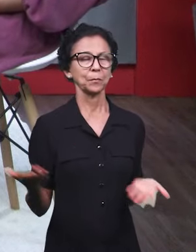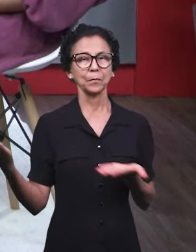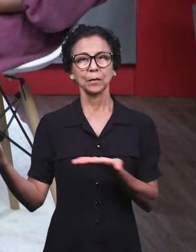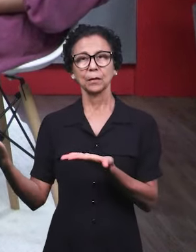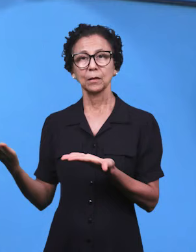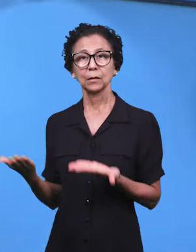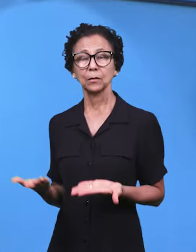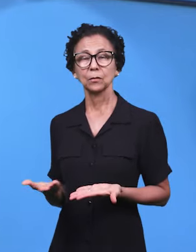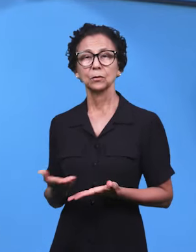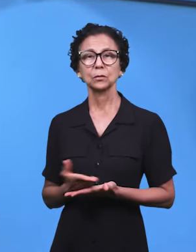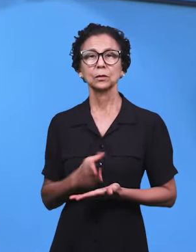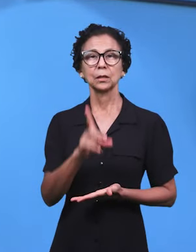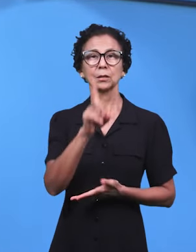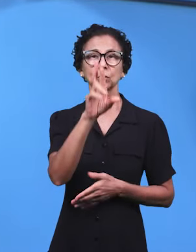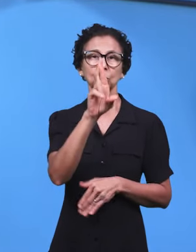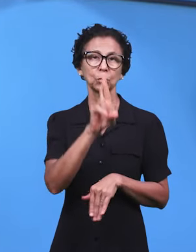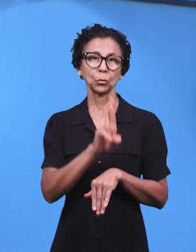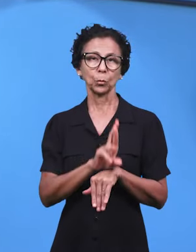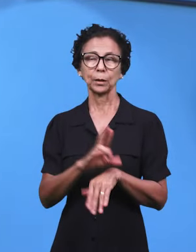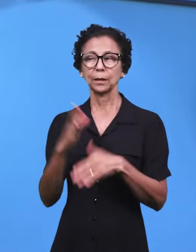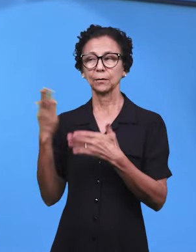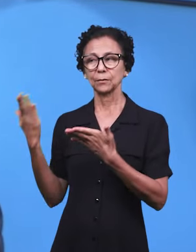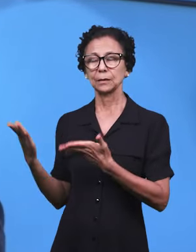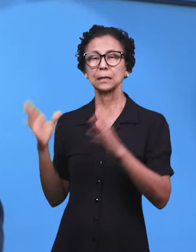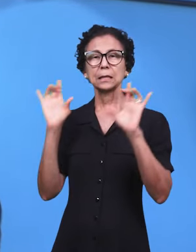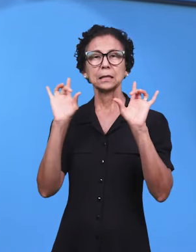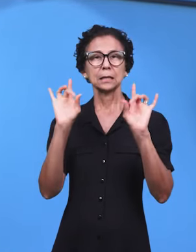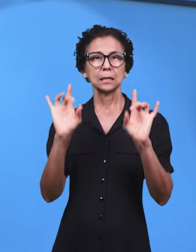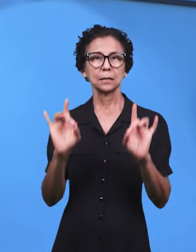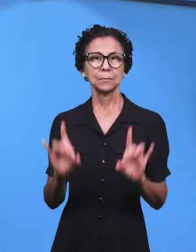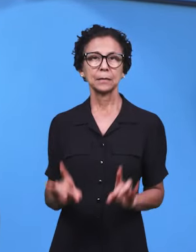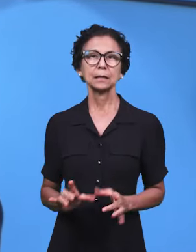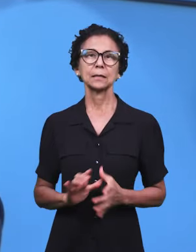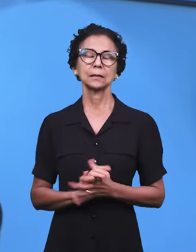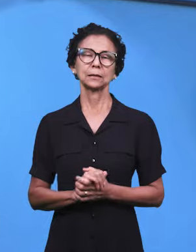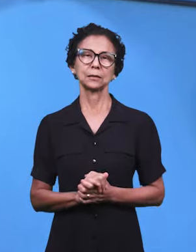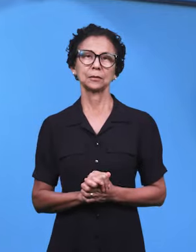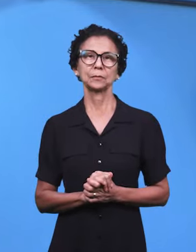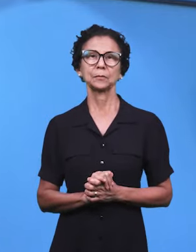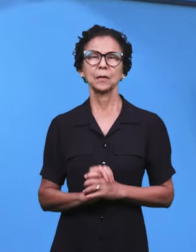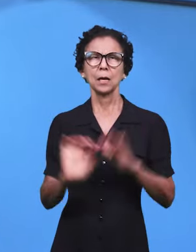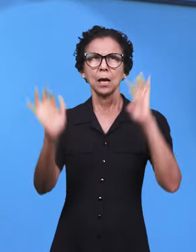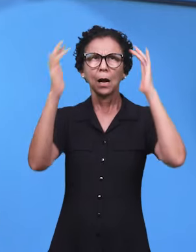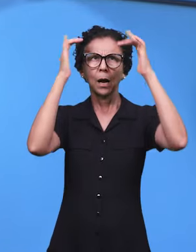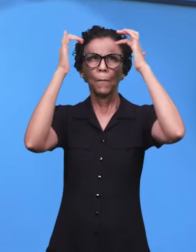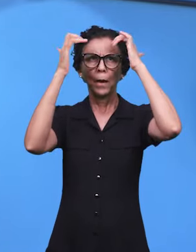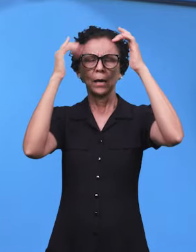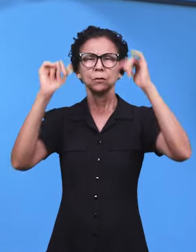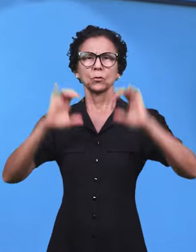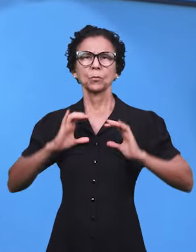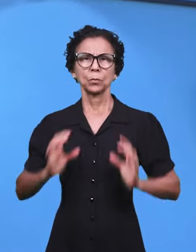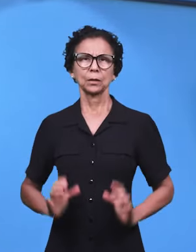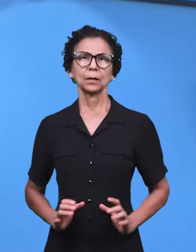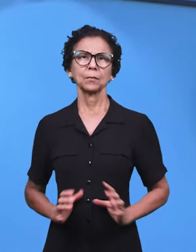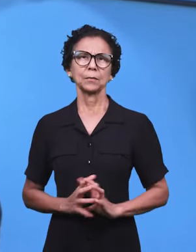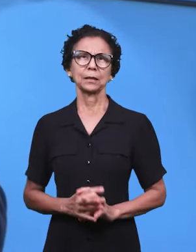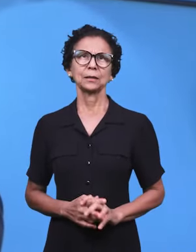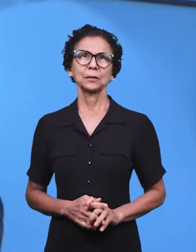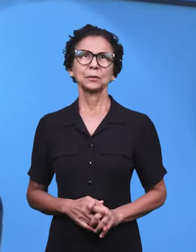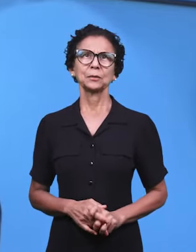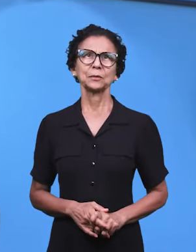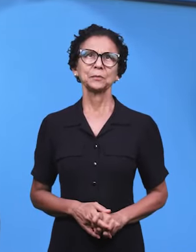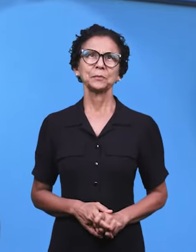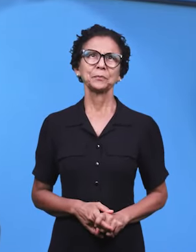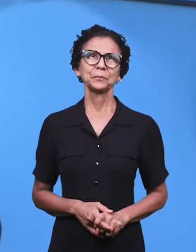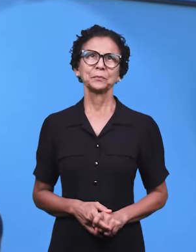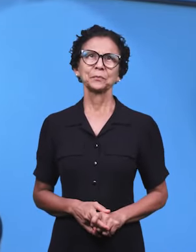estamos aqui hoje com a doutora Fernanda Guimarães, que é especialista em terapia cognitivo-comportamental e